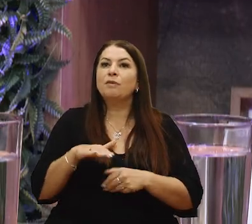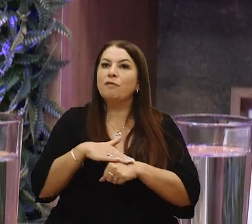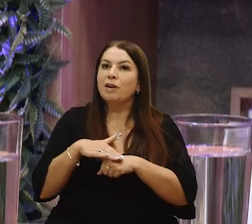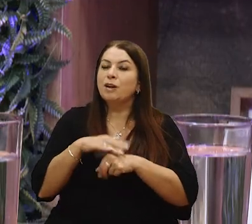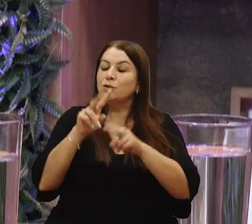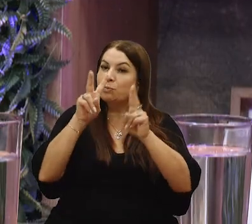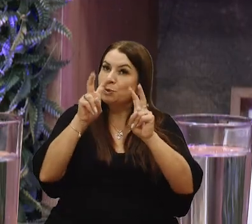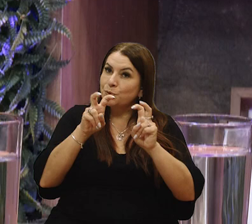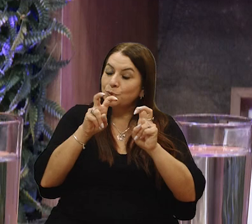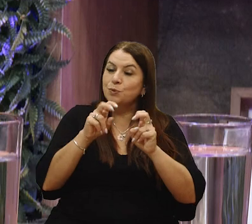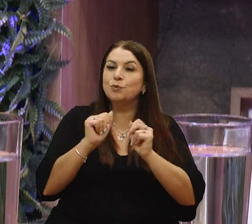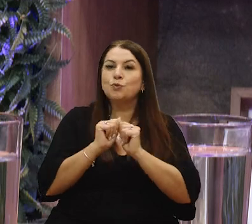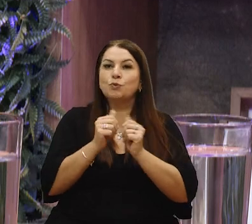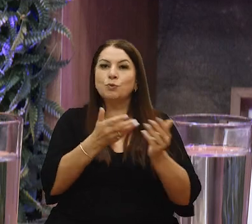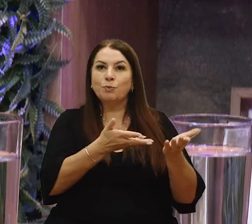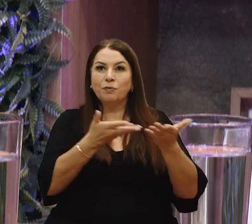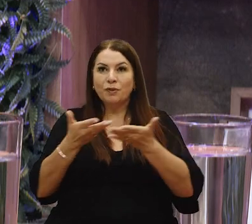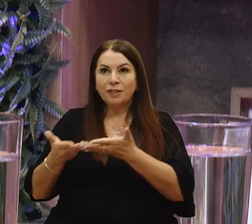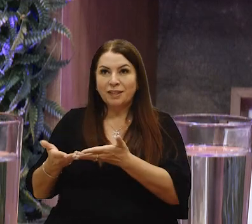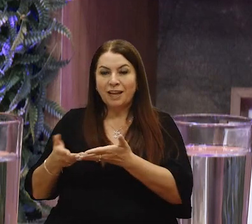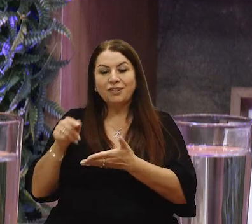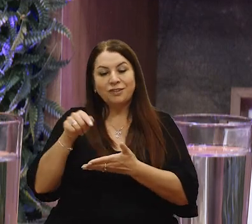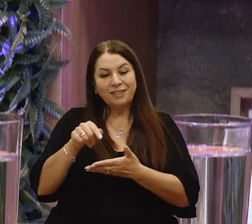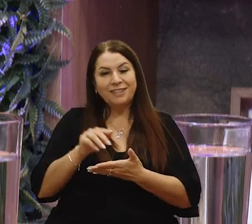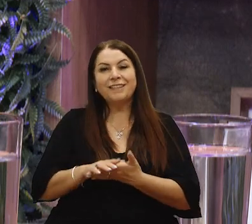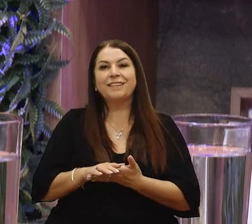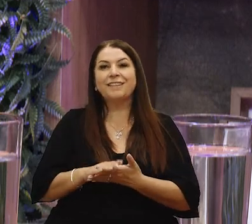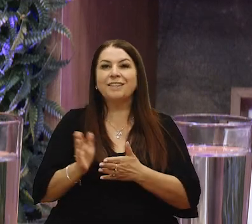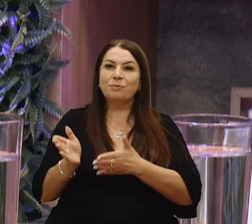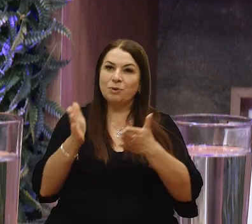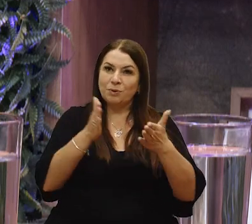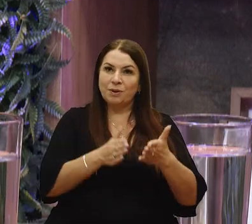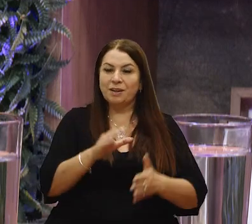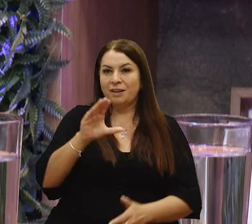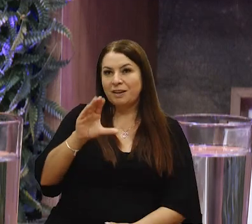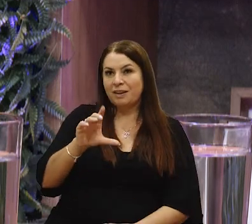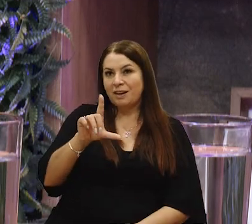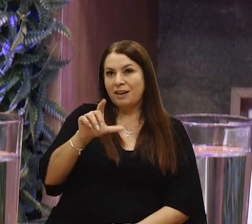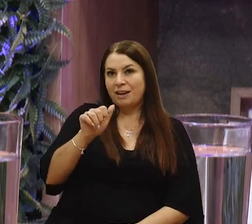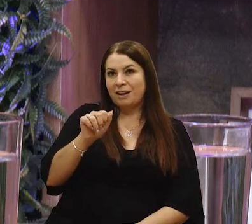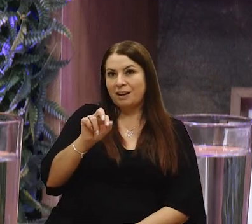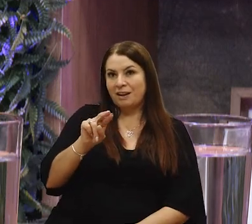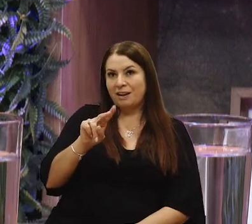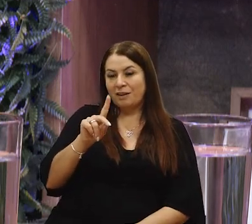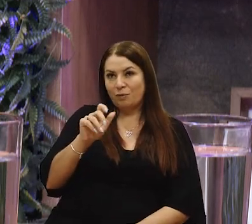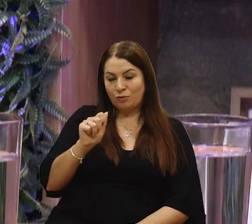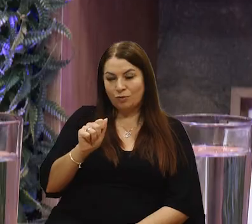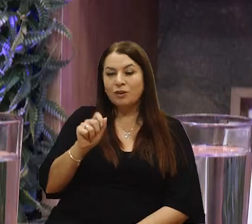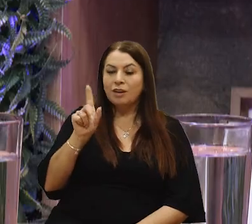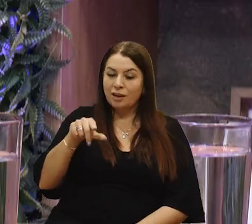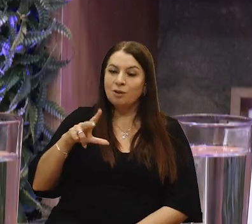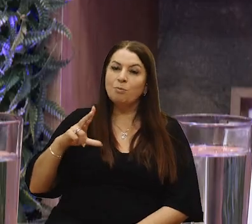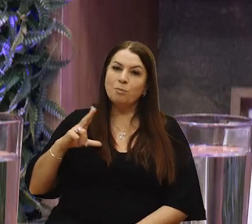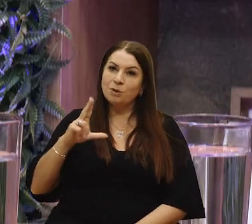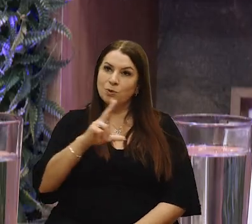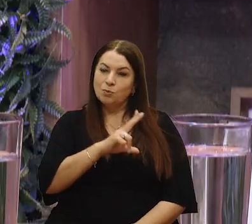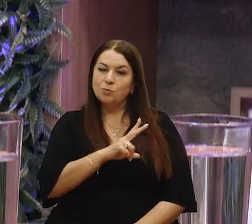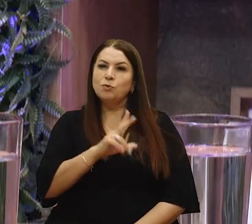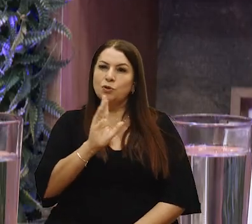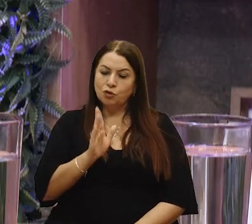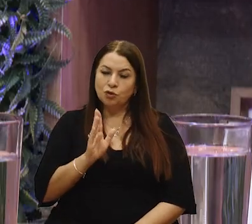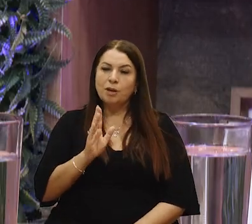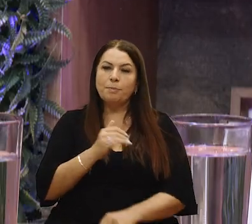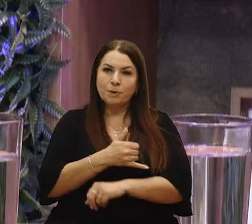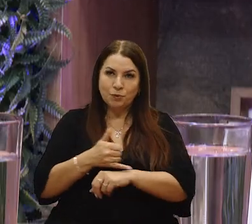Então, é um dado muito significativo, A gente tem até alguns casos relatados em parte de artigos científicos,